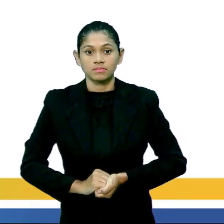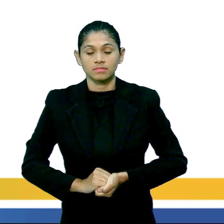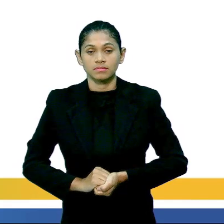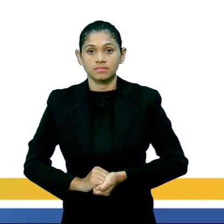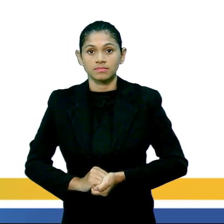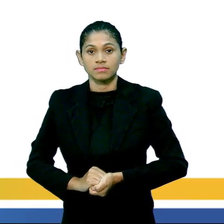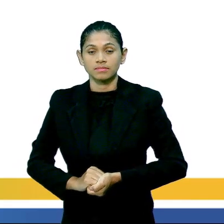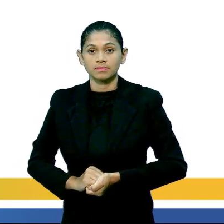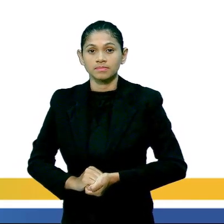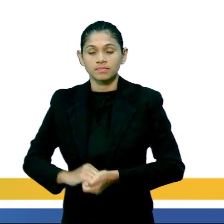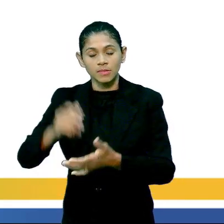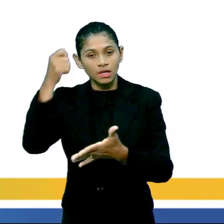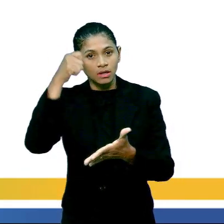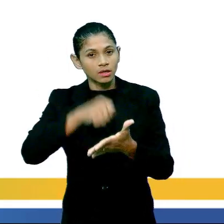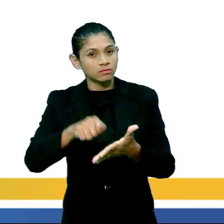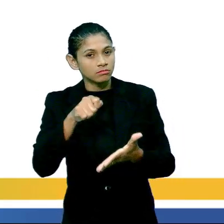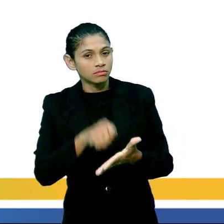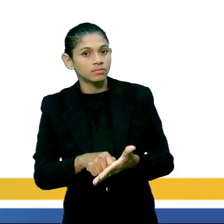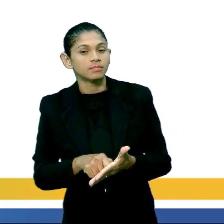aí sua obra,